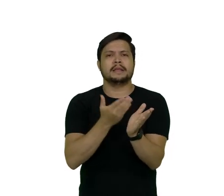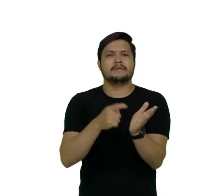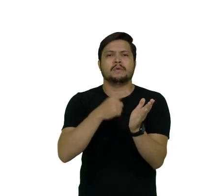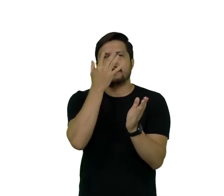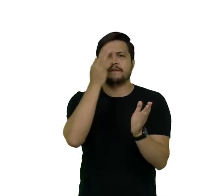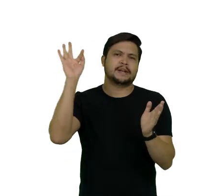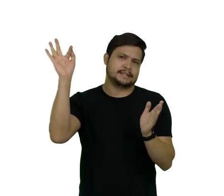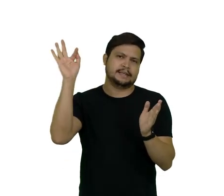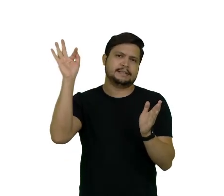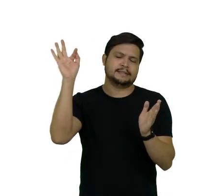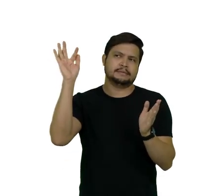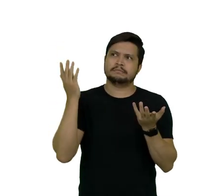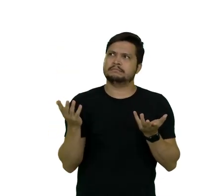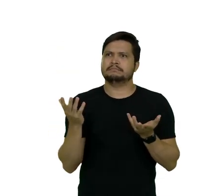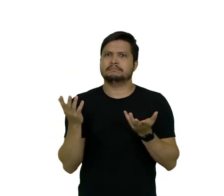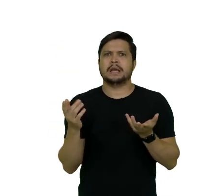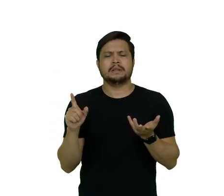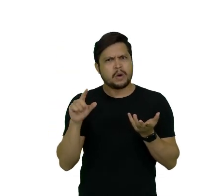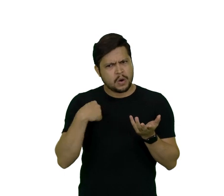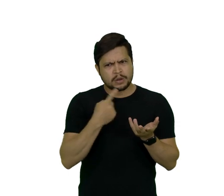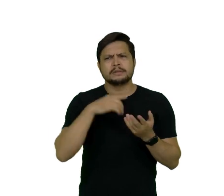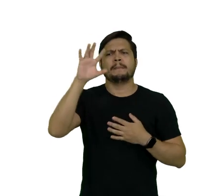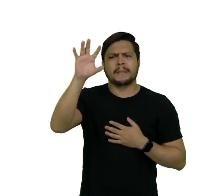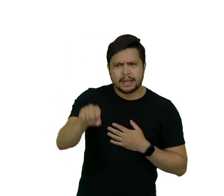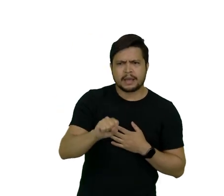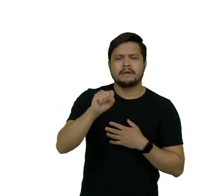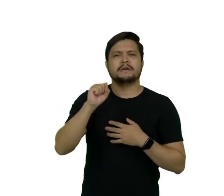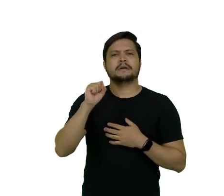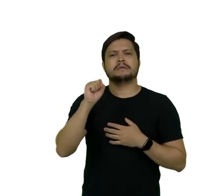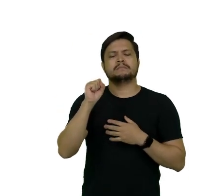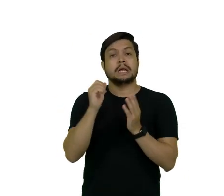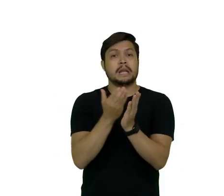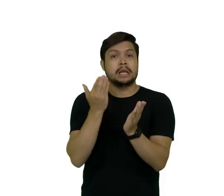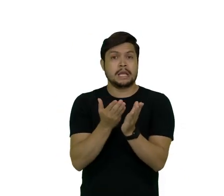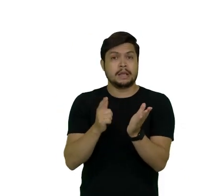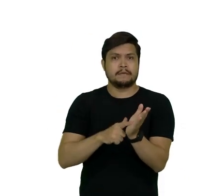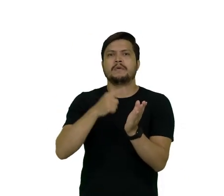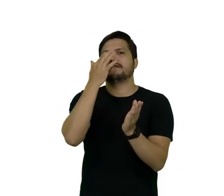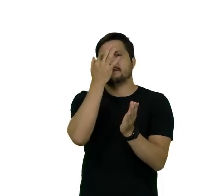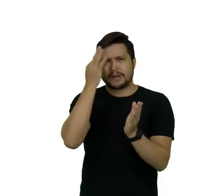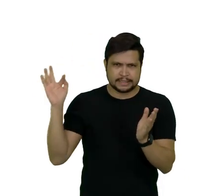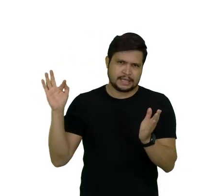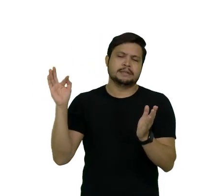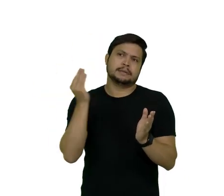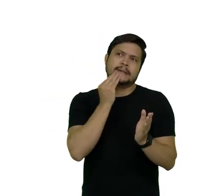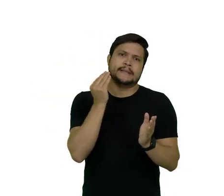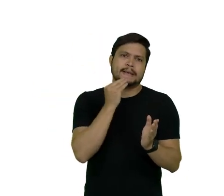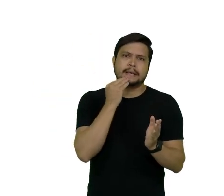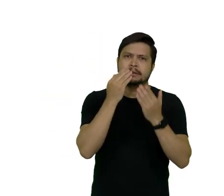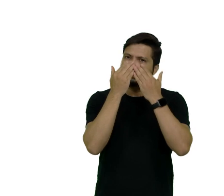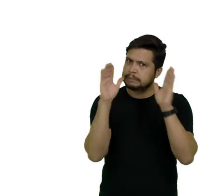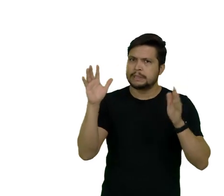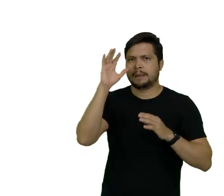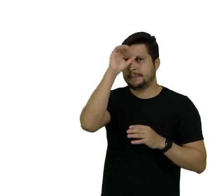os melhores em cunicultura do mundo eram os franceses. E eu digo, como é que... E agora que eu não sei nem o inglês, já vou para o francês? A gente